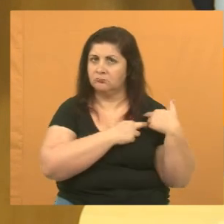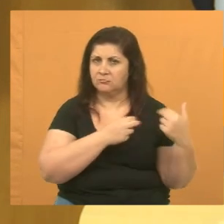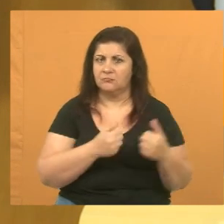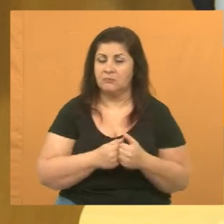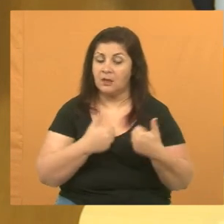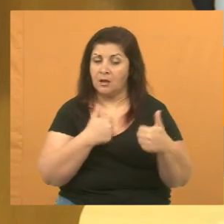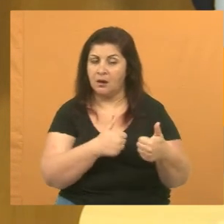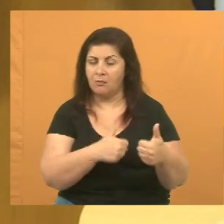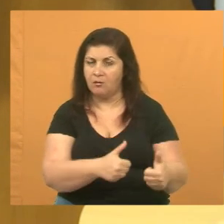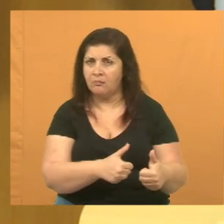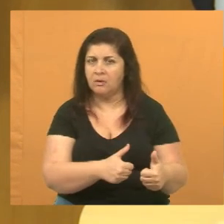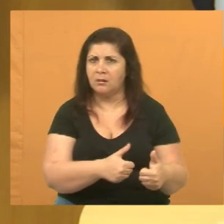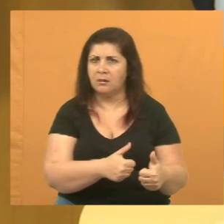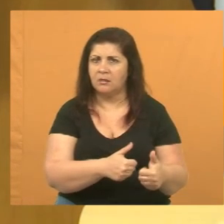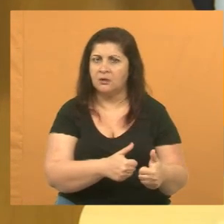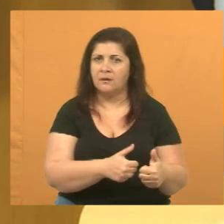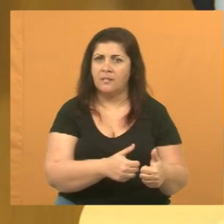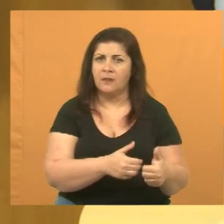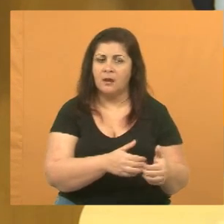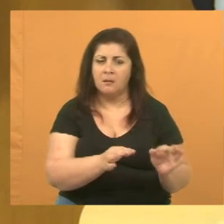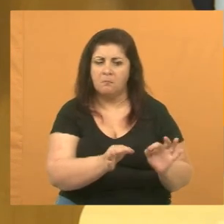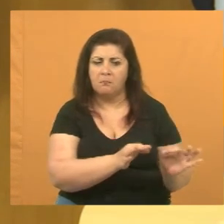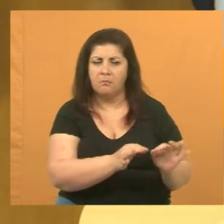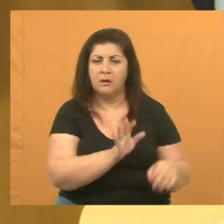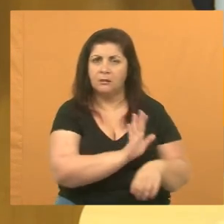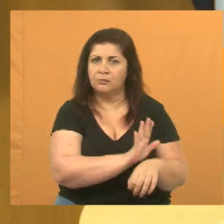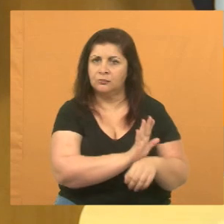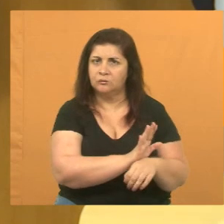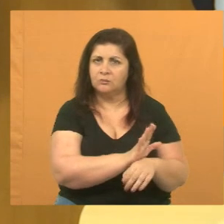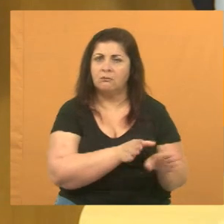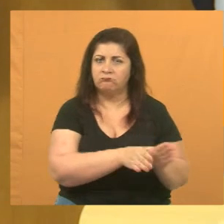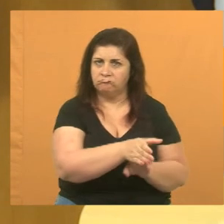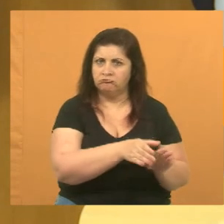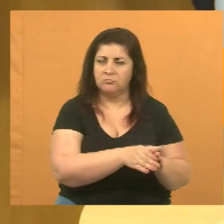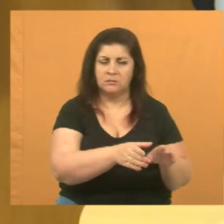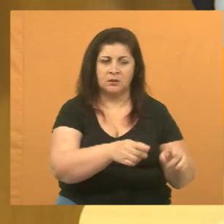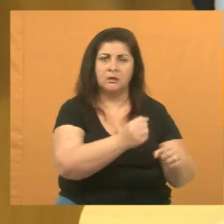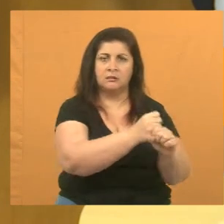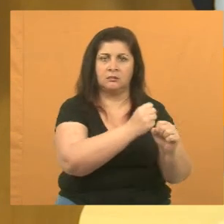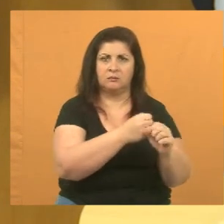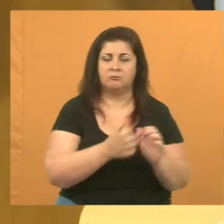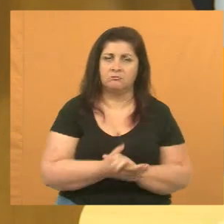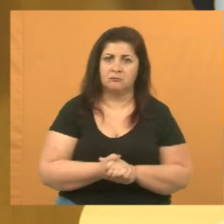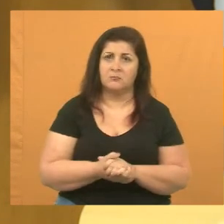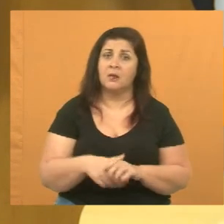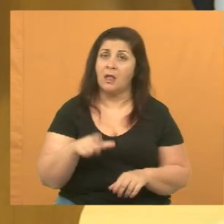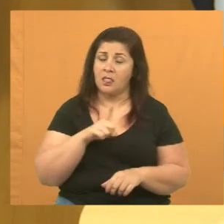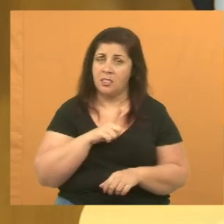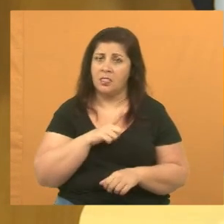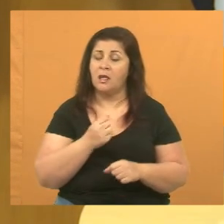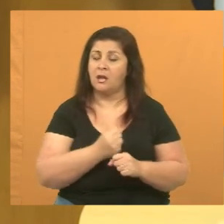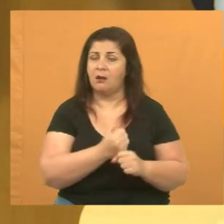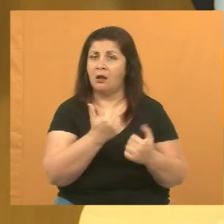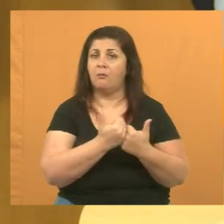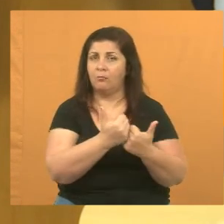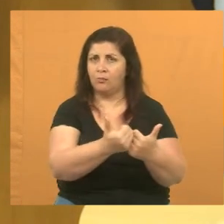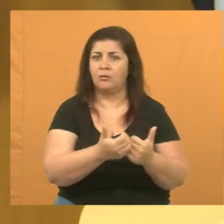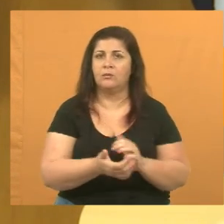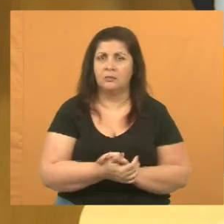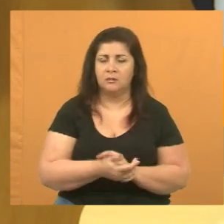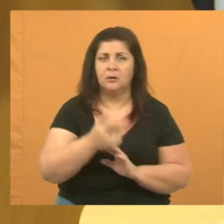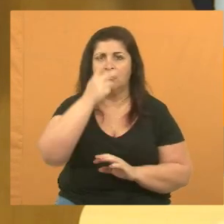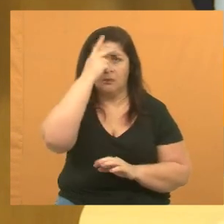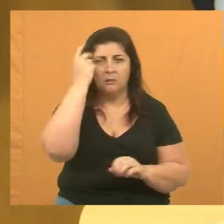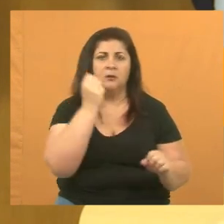acompanhar e garantir a direção da obra. Então, ainda vai ter um suporte, não é isso? Vai ter um suporte ainda para aquelas pessoas que